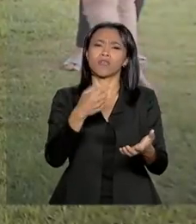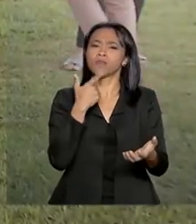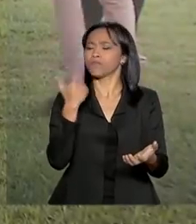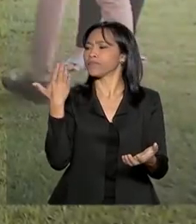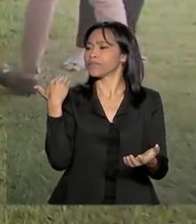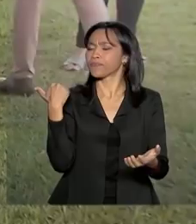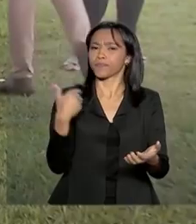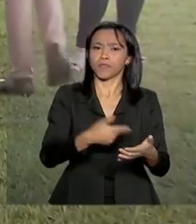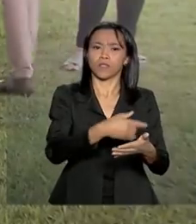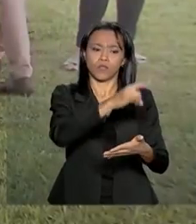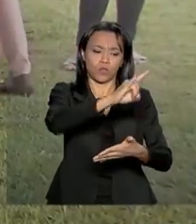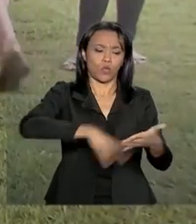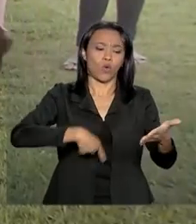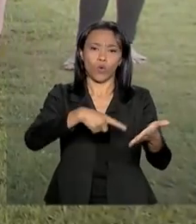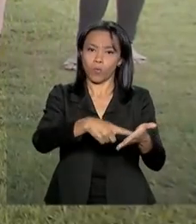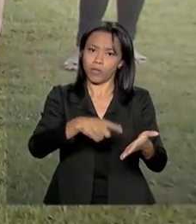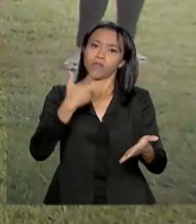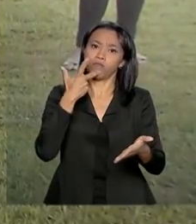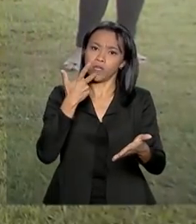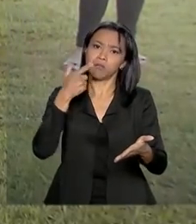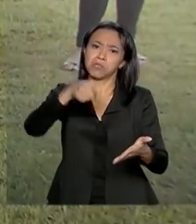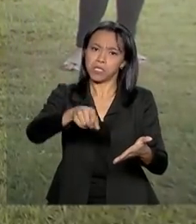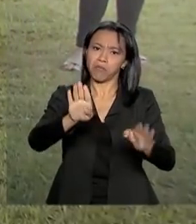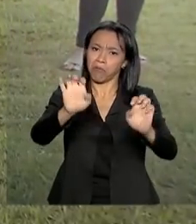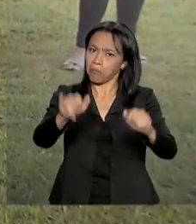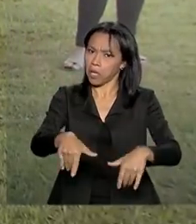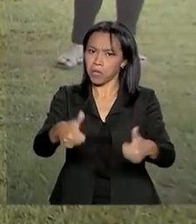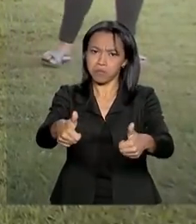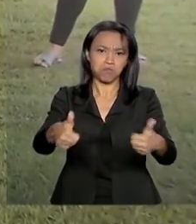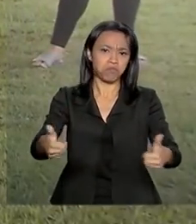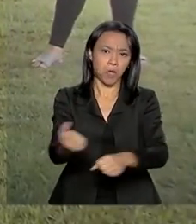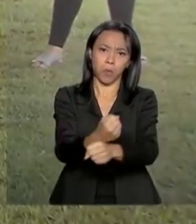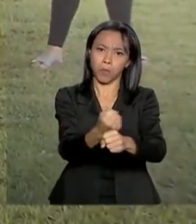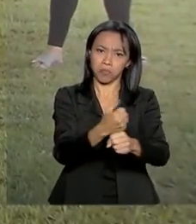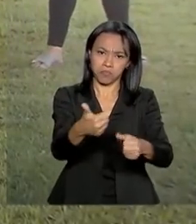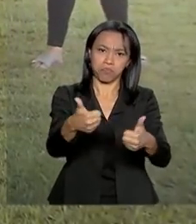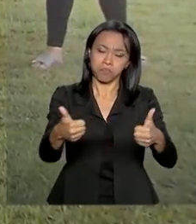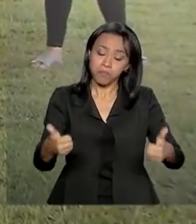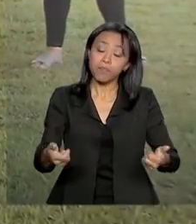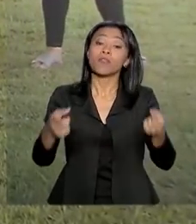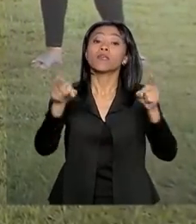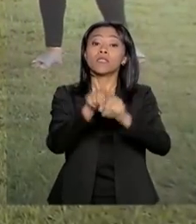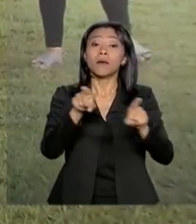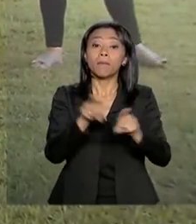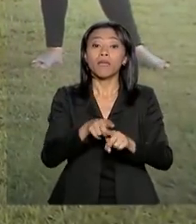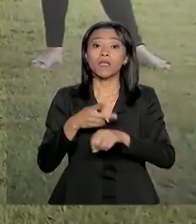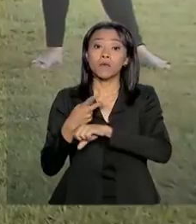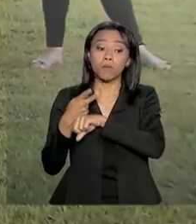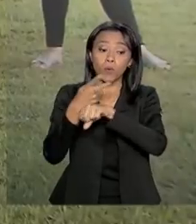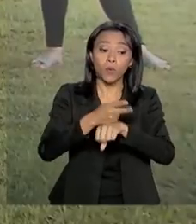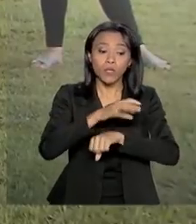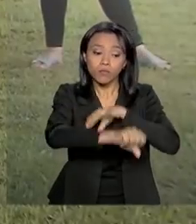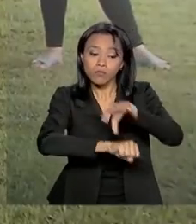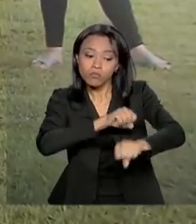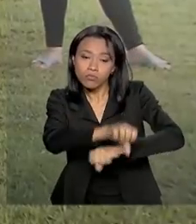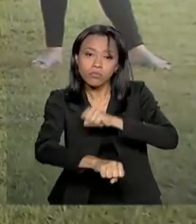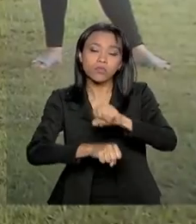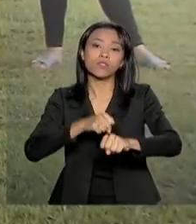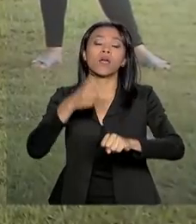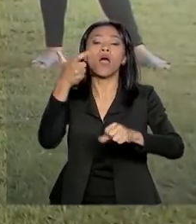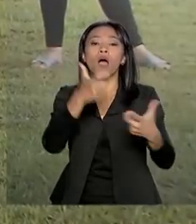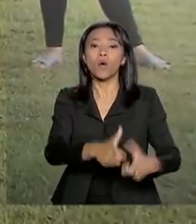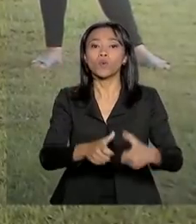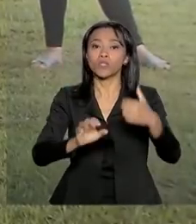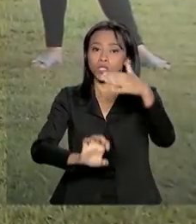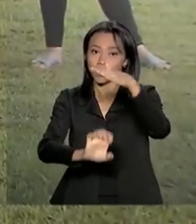recentes atestando a estabilidade da barragem. Também foram expedidos mandados de busca e apreensão na sede da Vale, em Nova